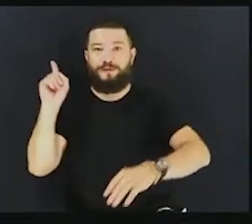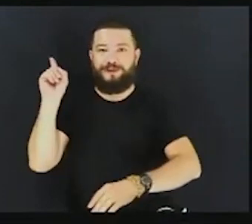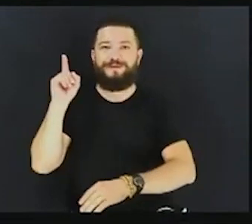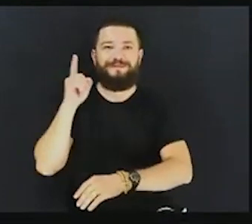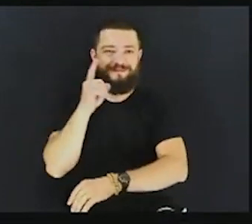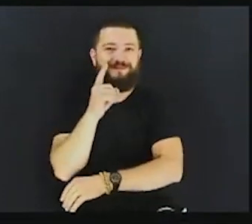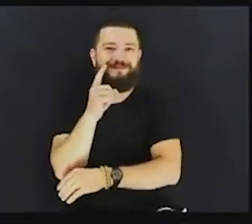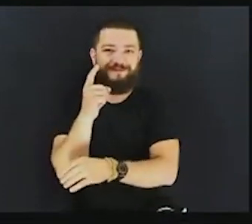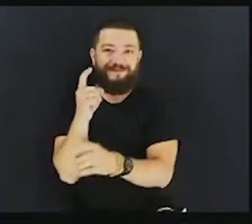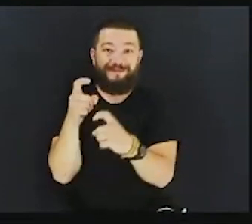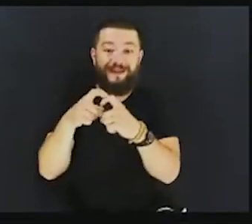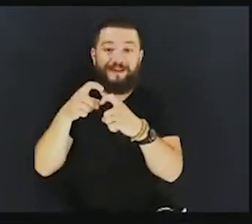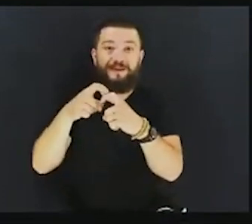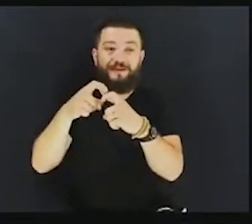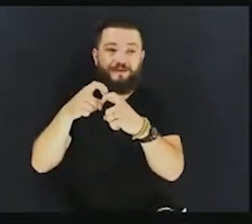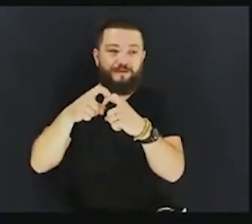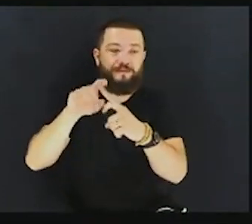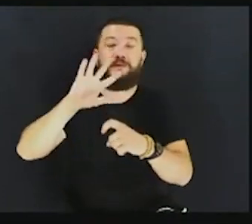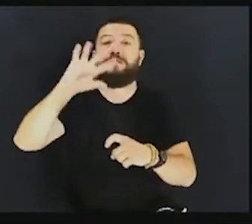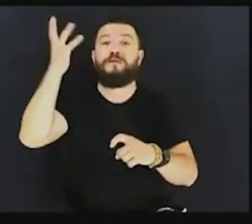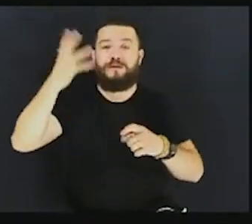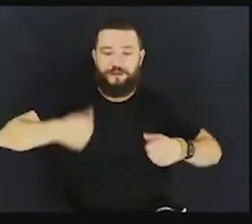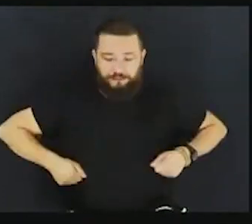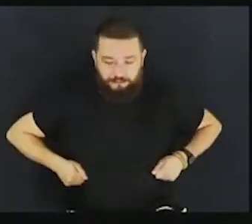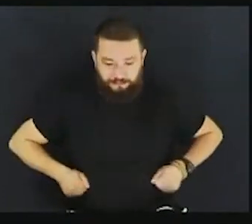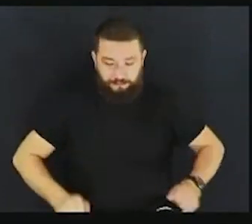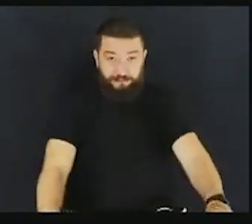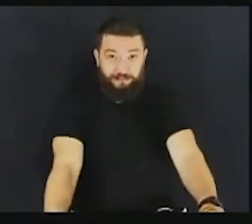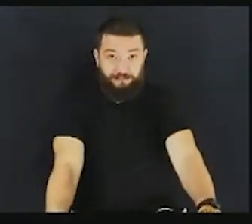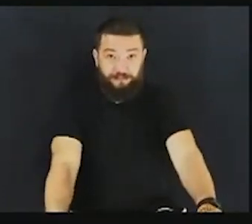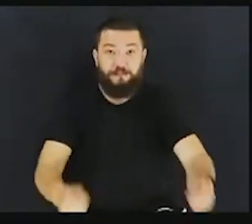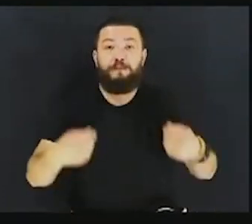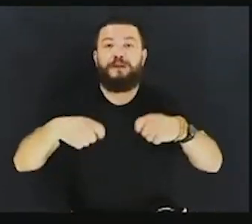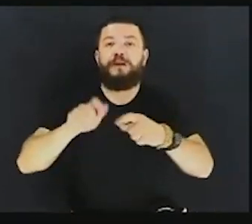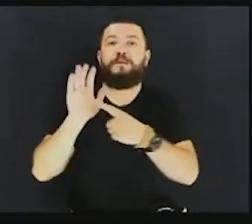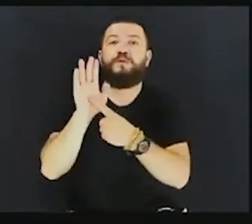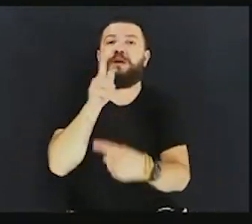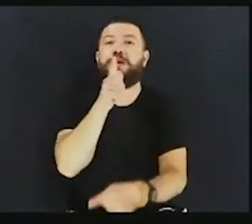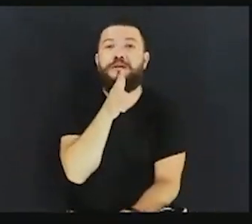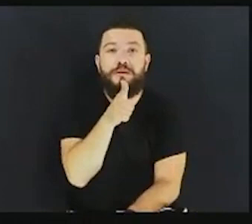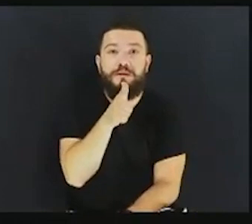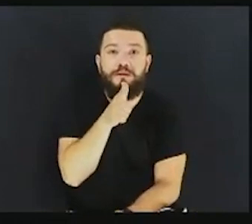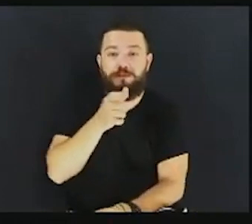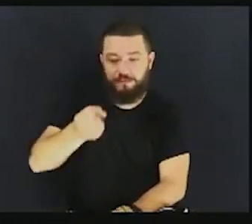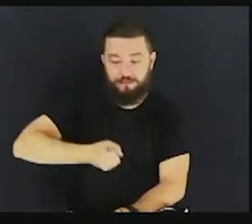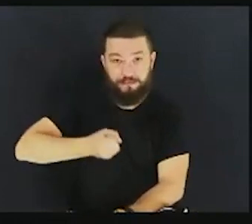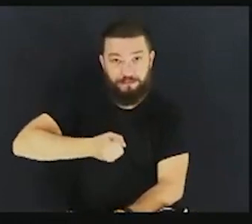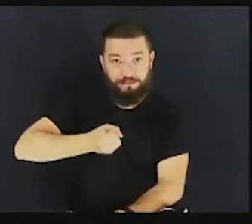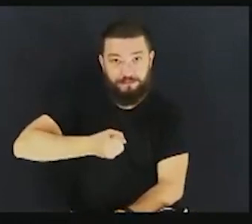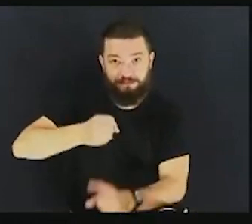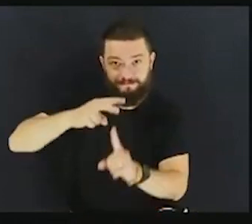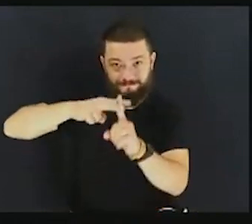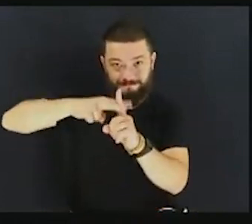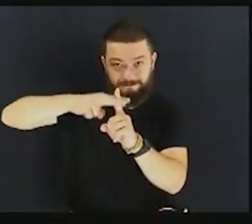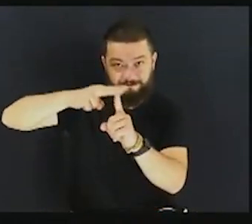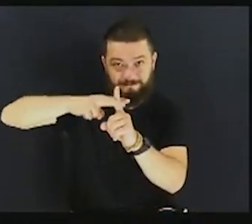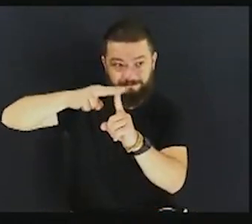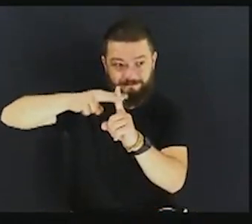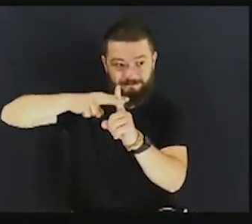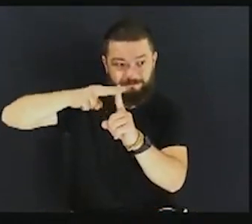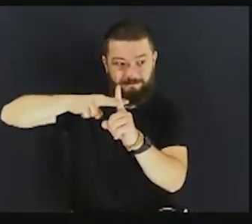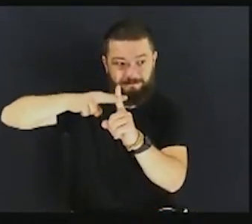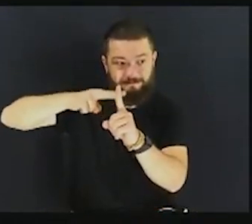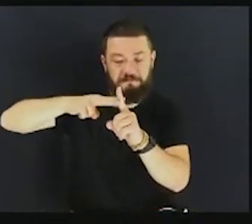momento abaixam as suas calças, expõem o seu pênis, fazem masturbação e acham que isso pode ser considerado